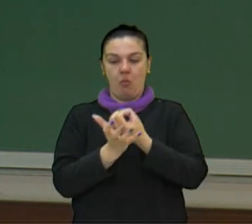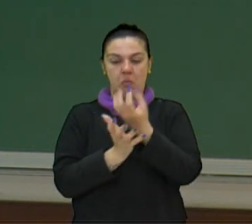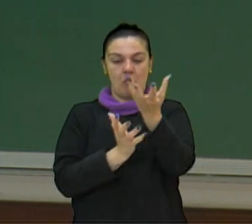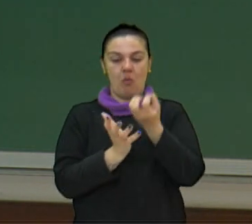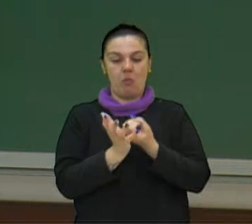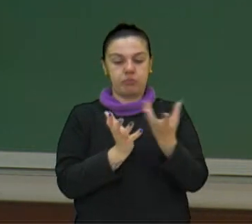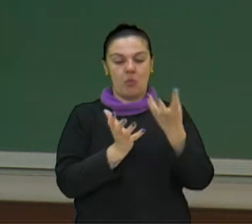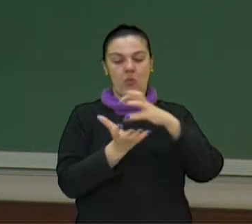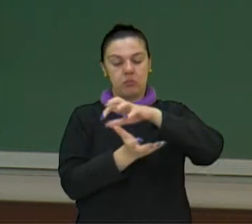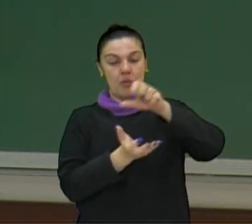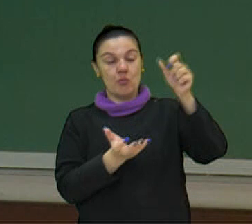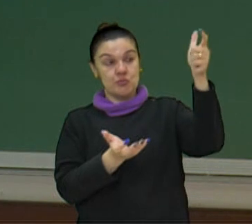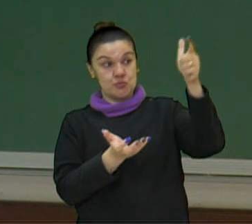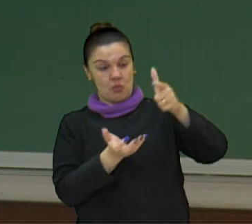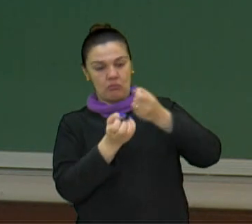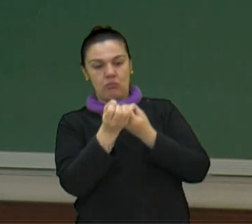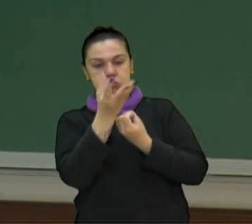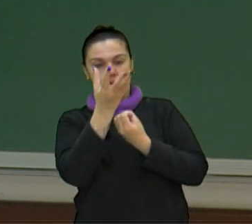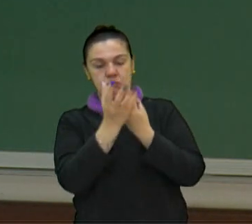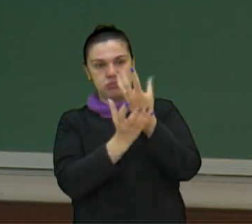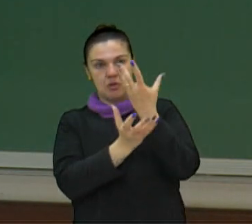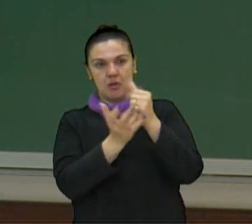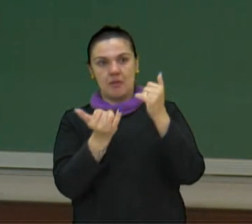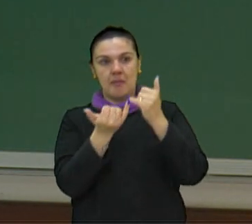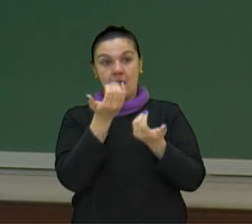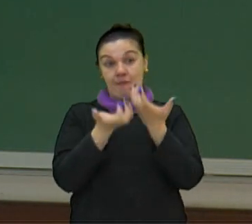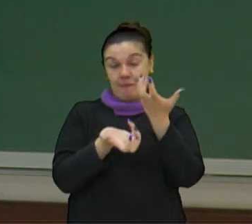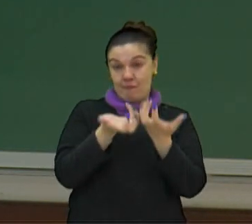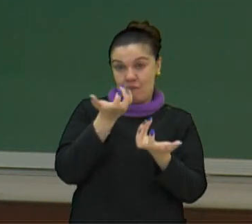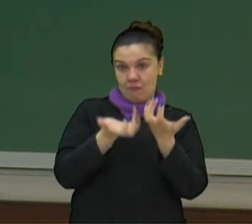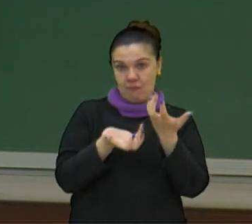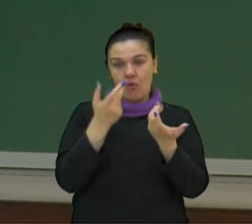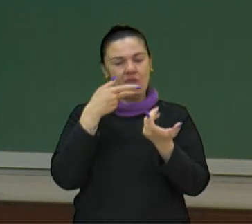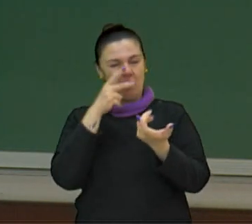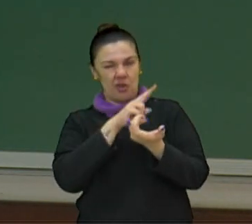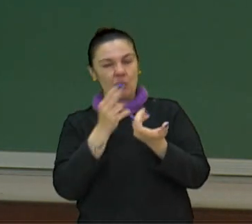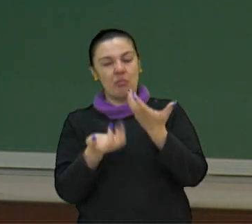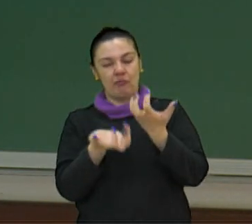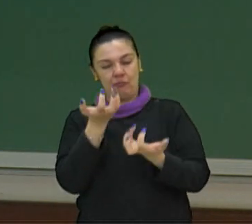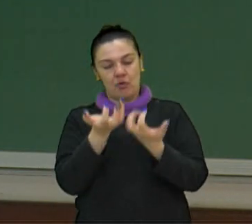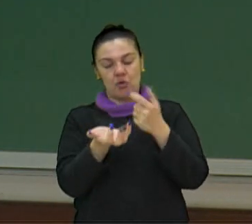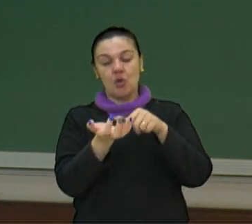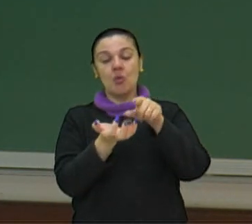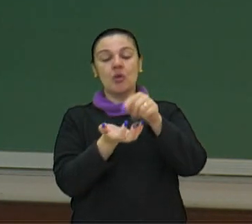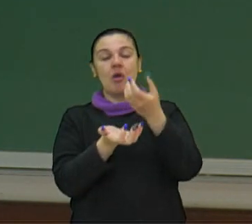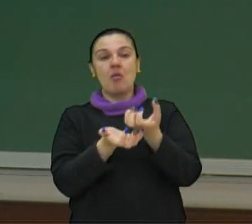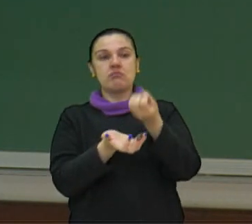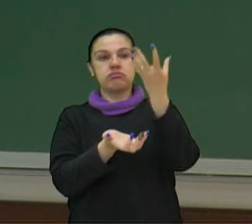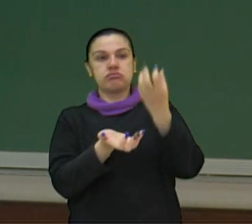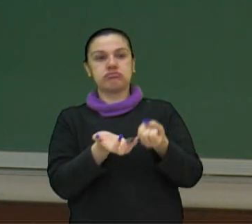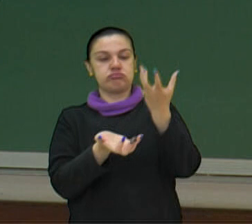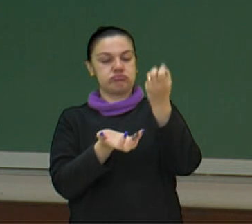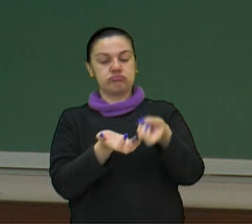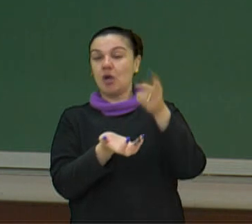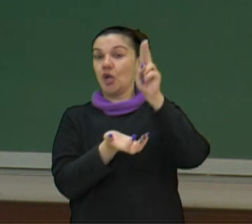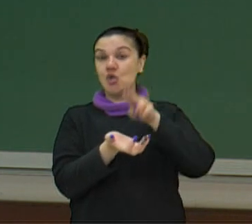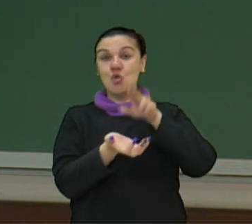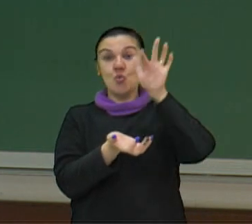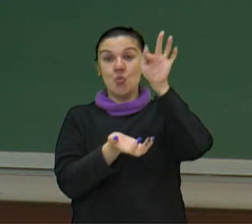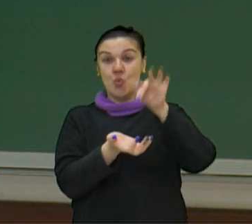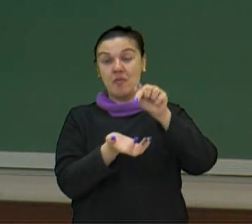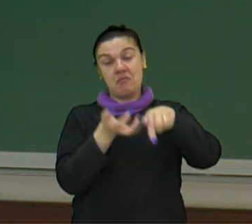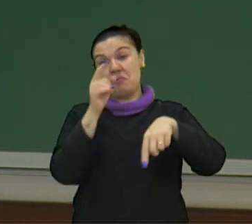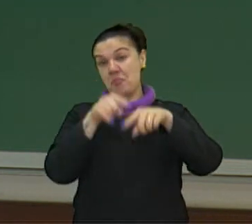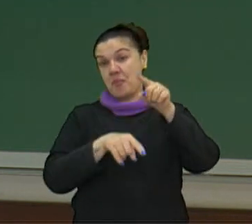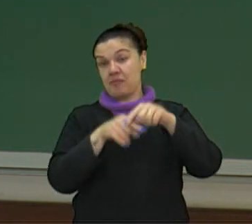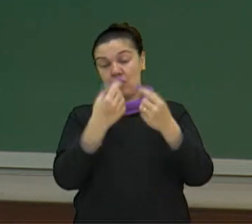solares, existem fogueiras no Sol, eles chamam de fogueiras, o que seriam essas labaredas de